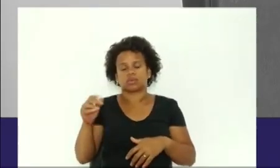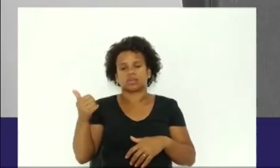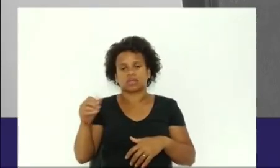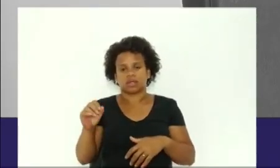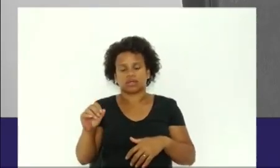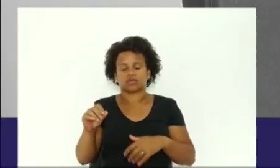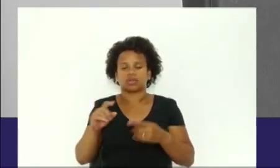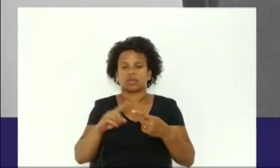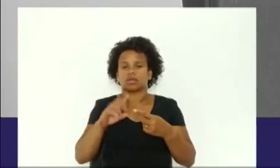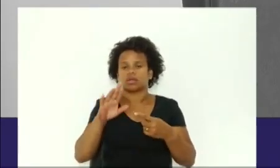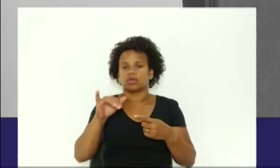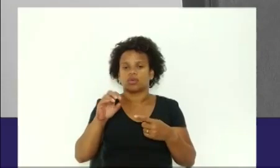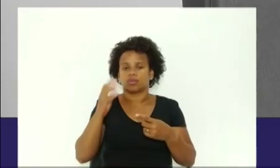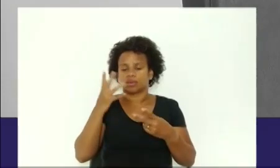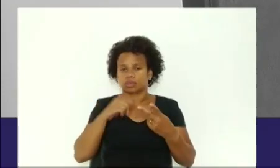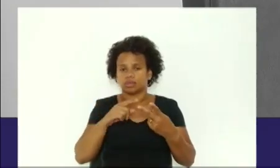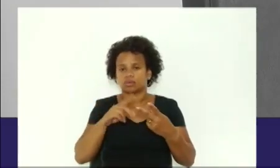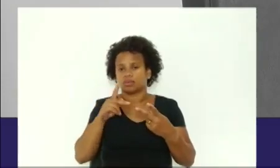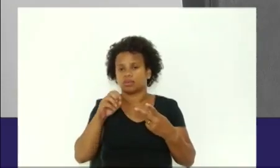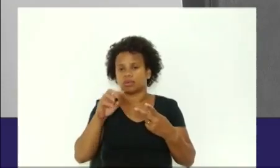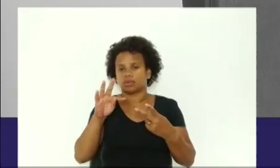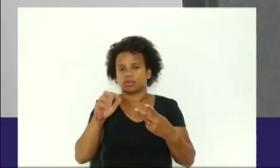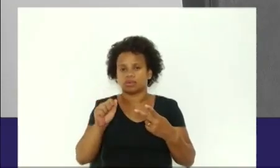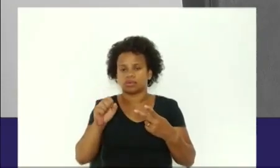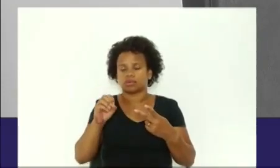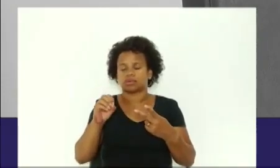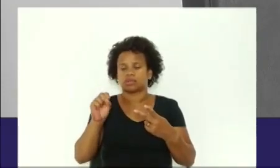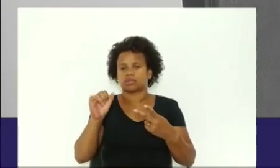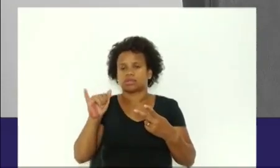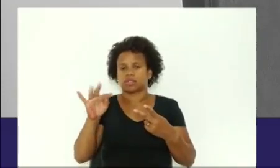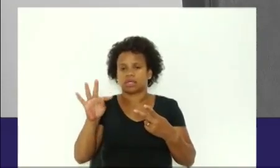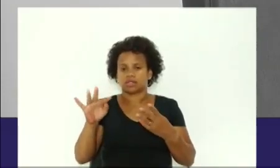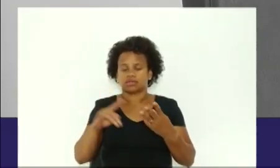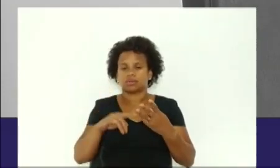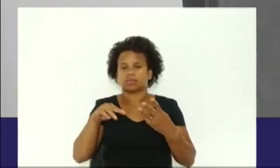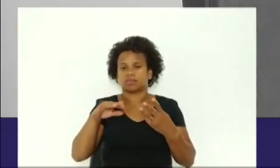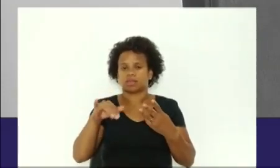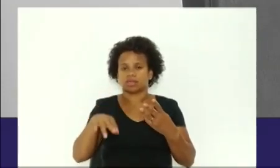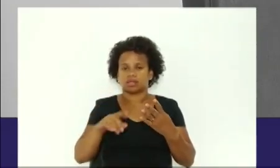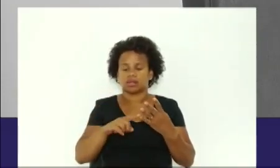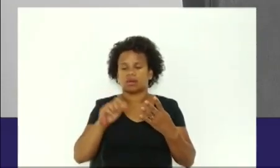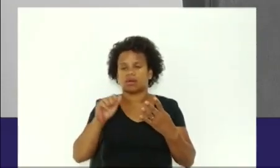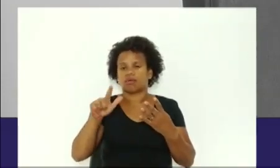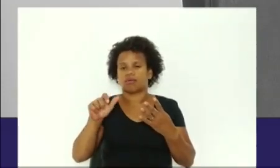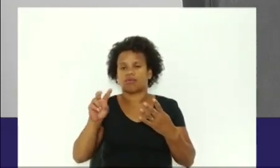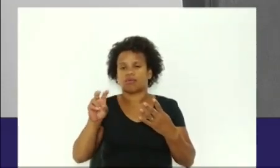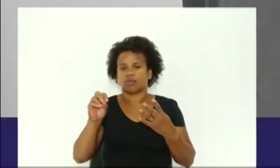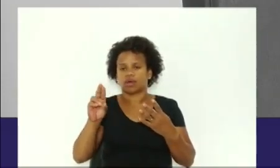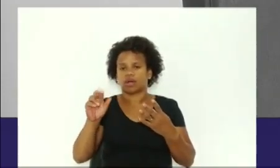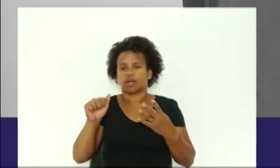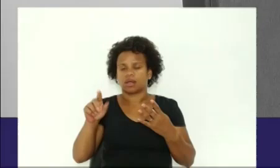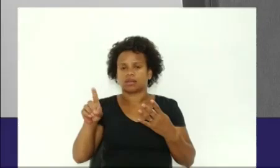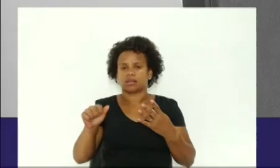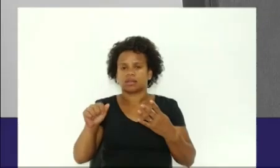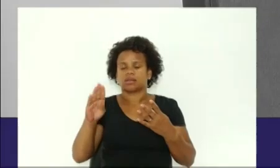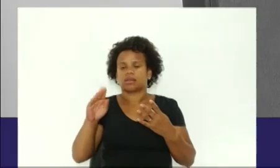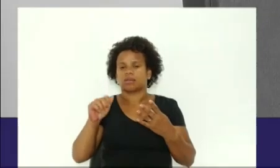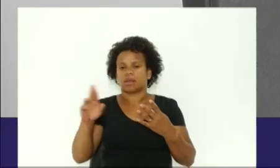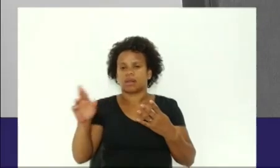Porto Side, Mina e Alvorada da Barra, bairros localizados às margens do Rio